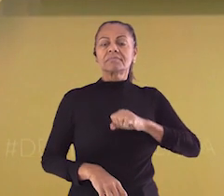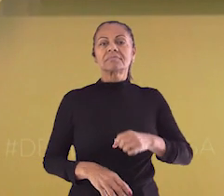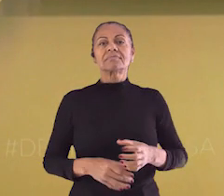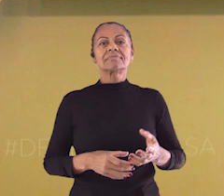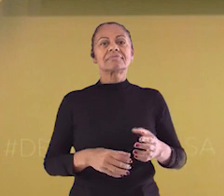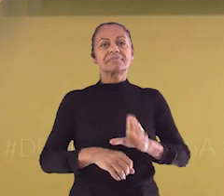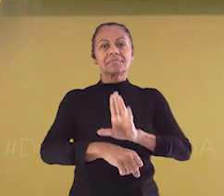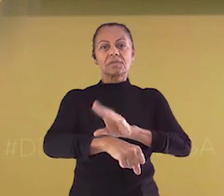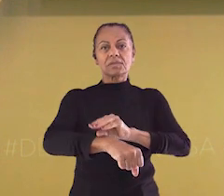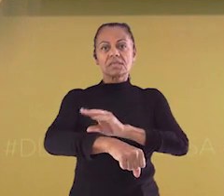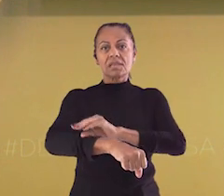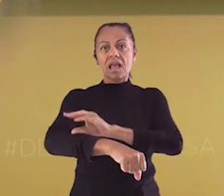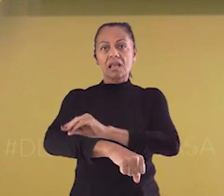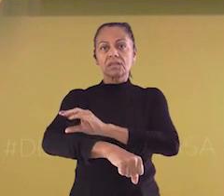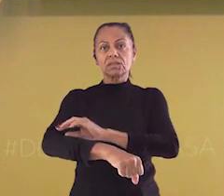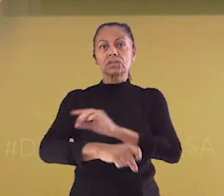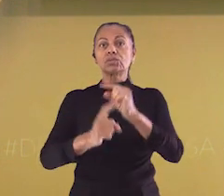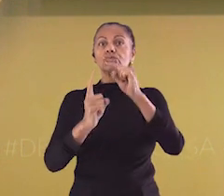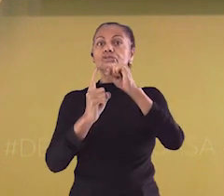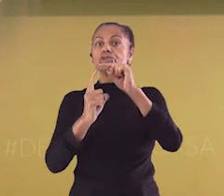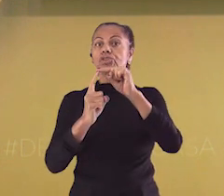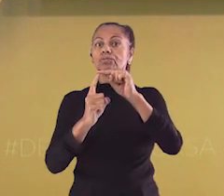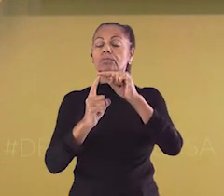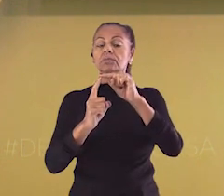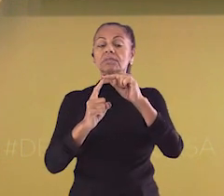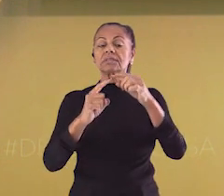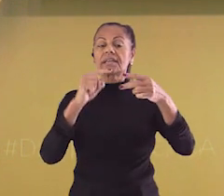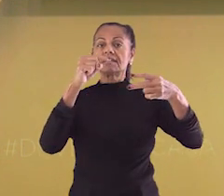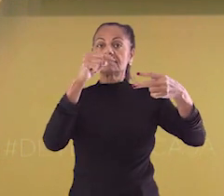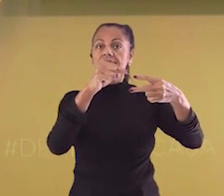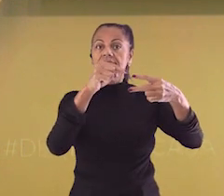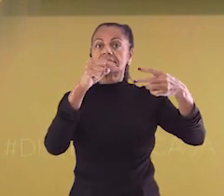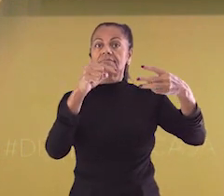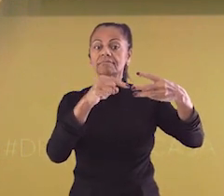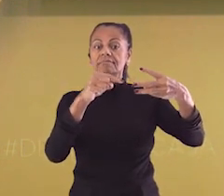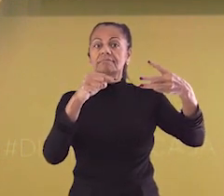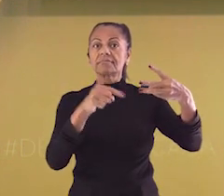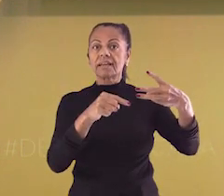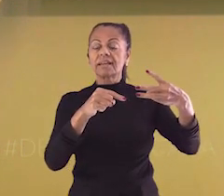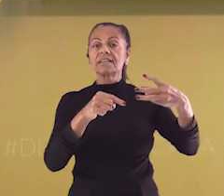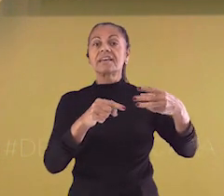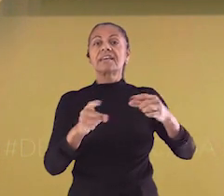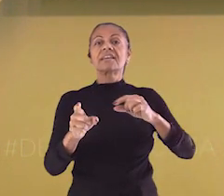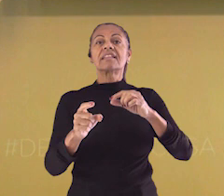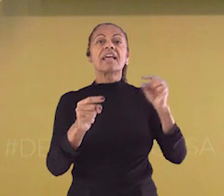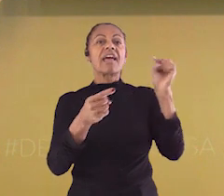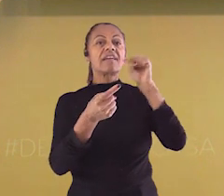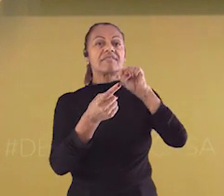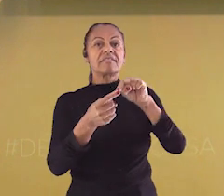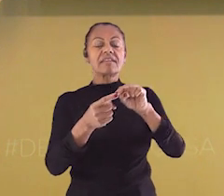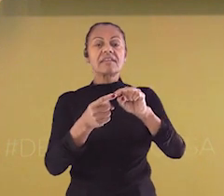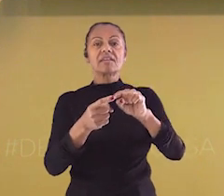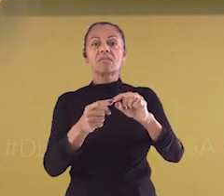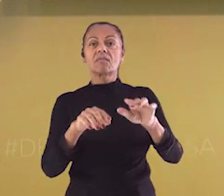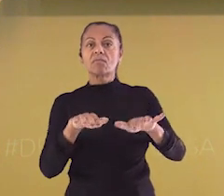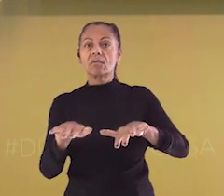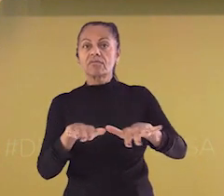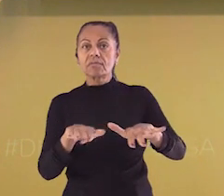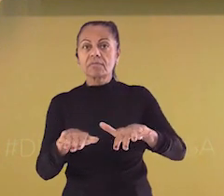3 tipos de músculos são o não estriado, também chamado de liso, relacionado a